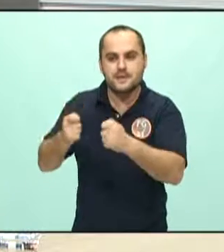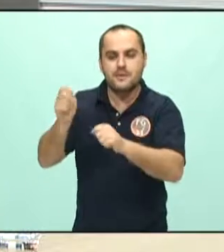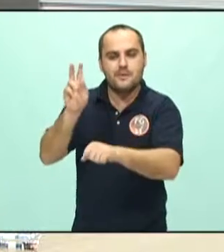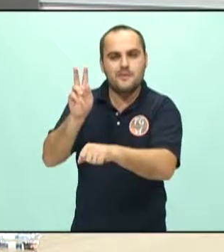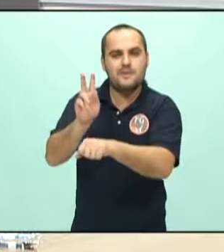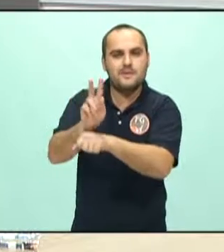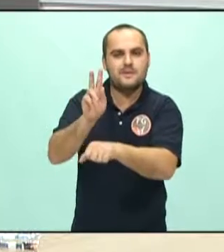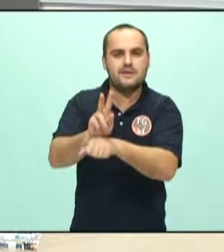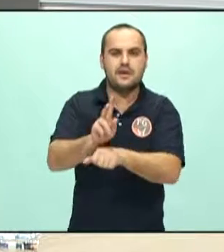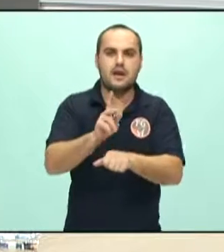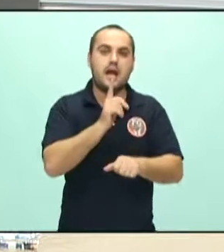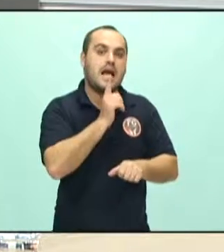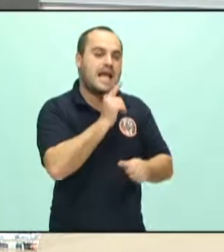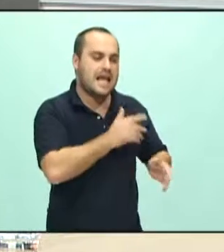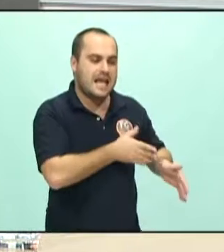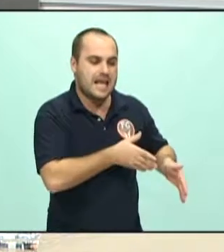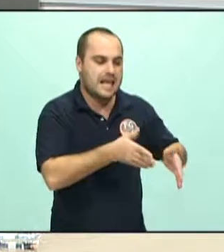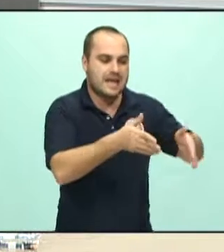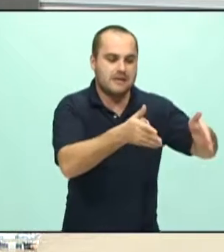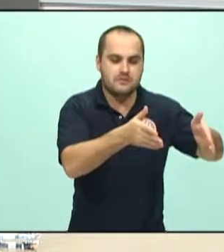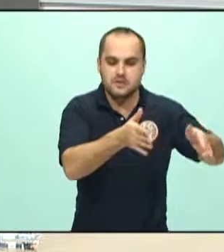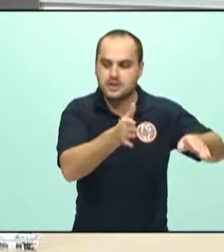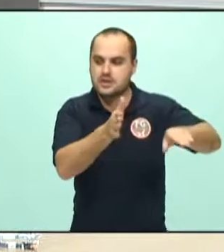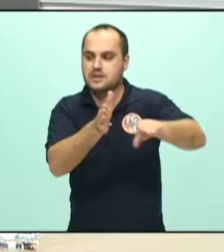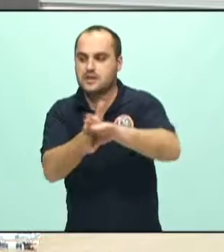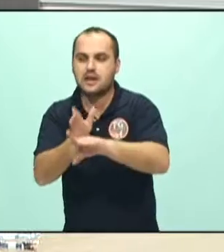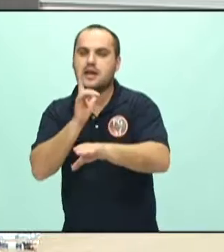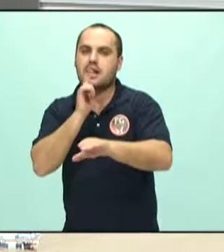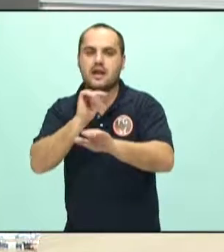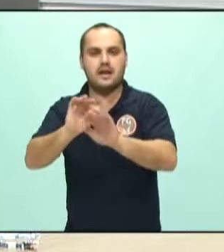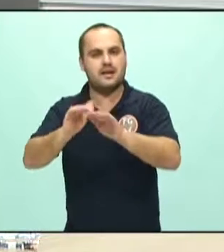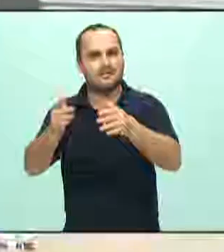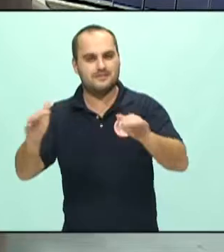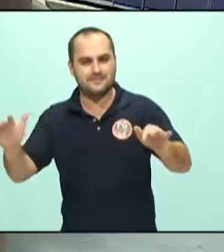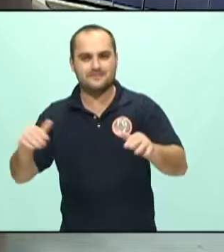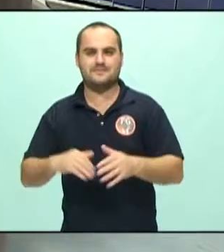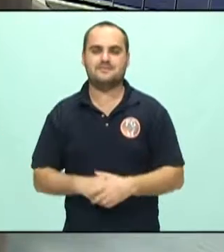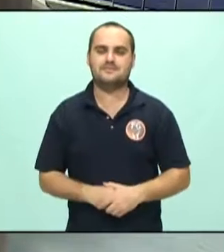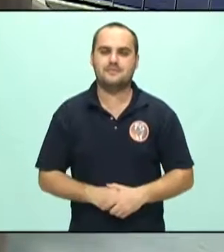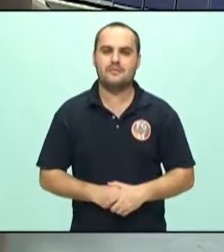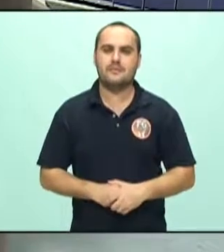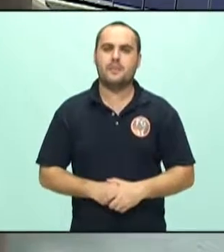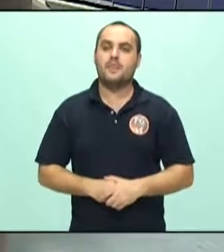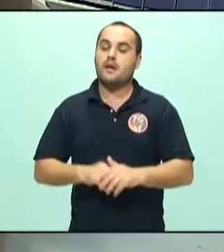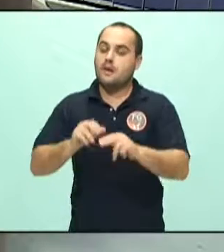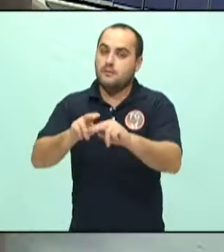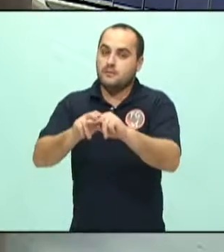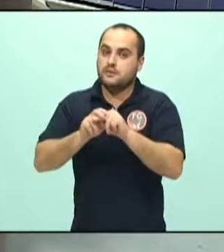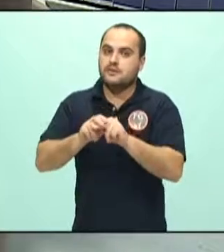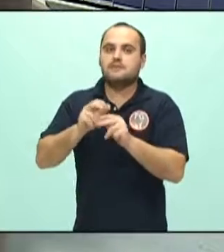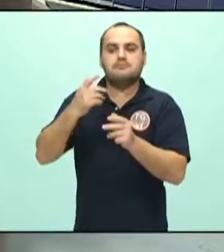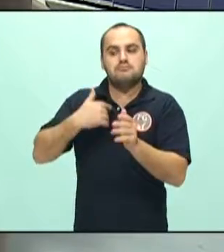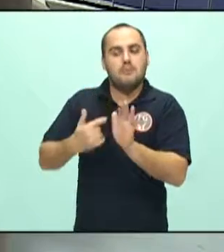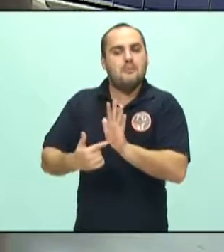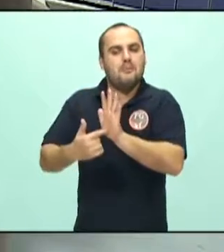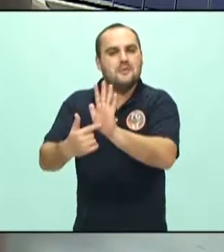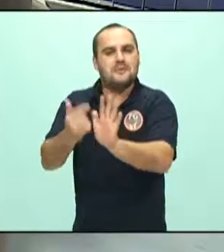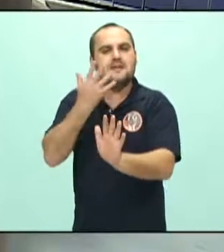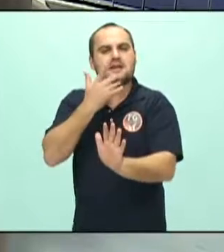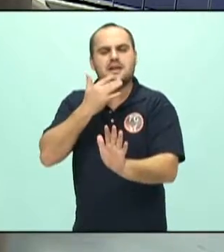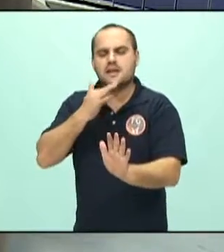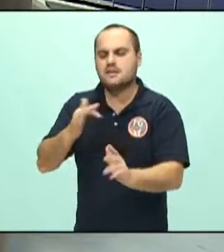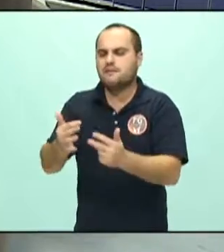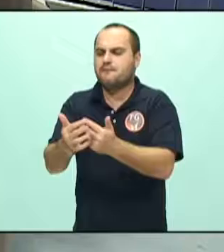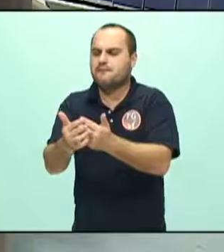rio então esse fórum nós trouxemos um pouco de realidade para as crianças com fotos sobre todo o impacto gerado no